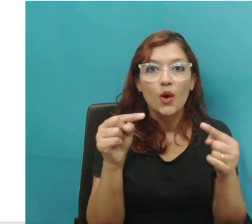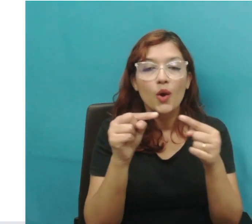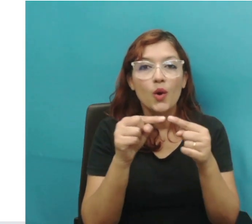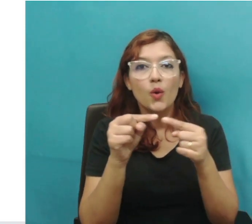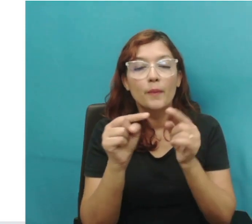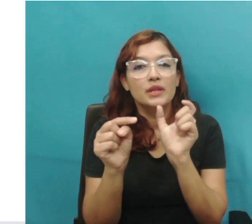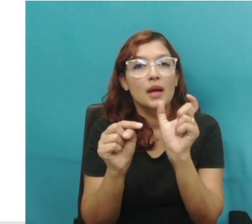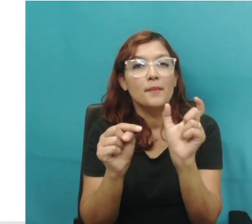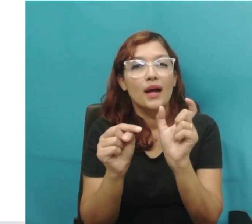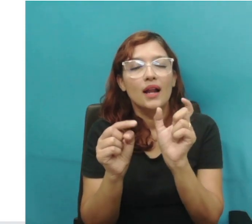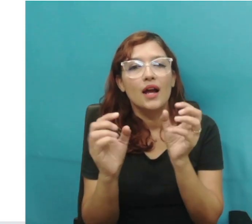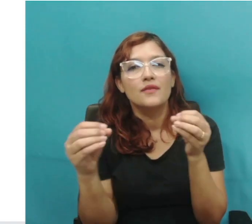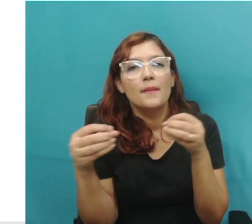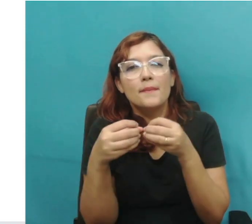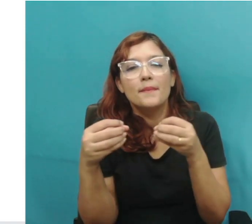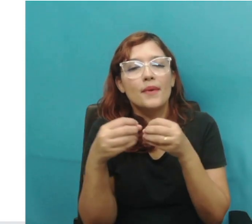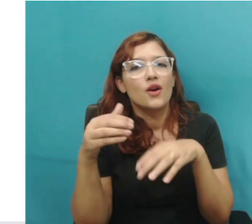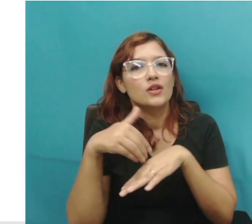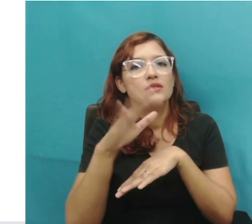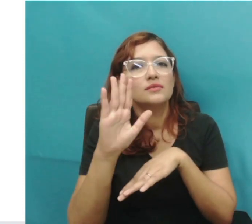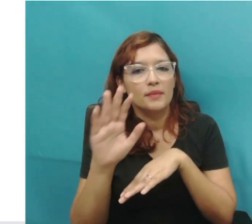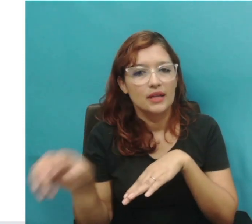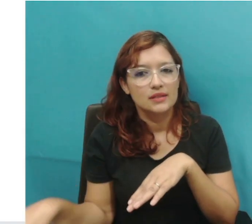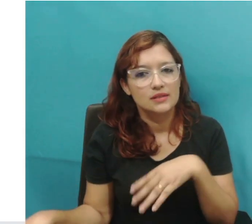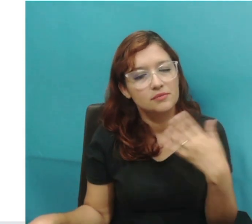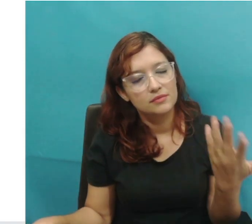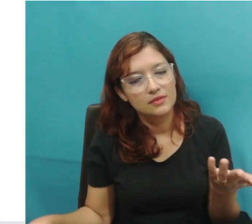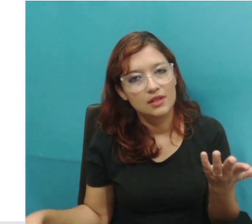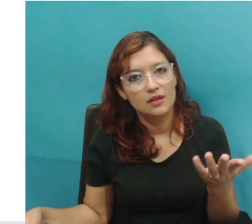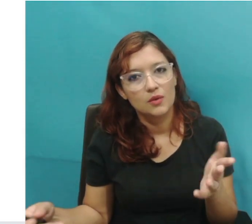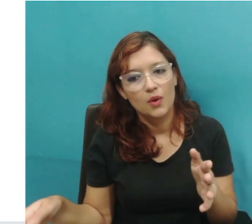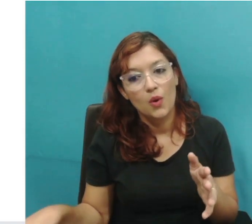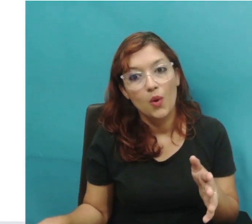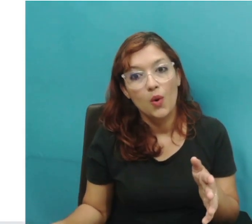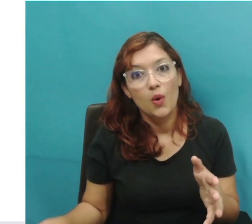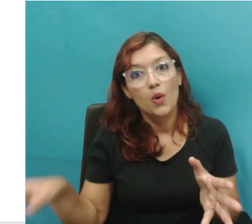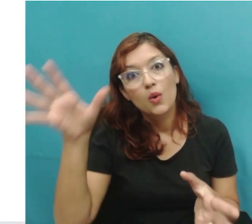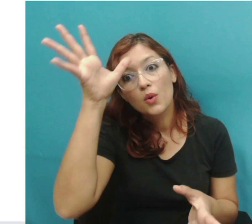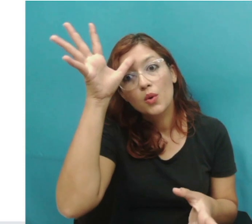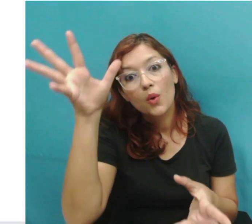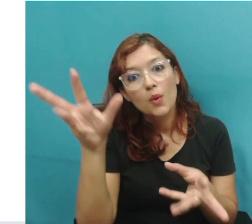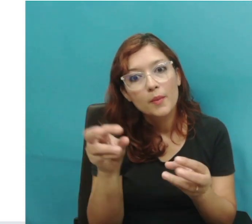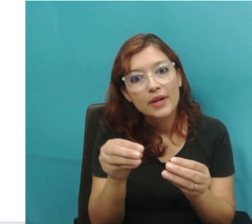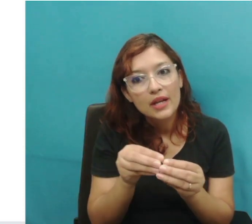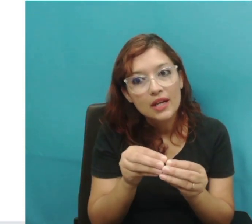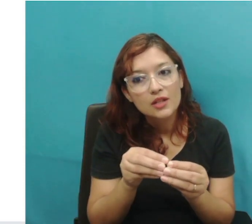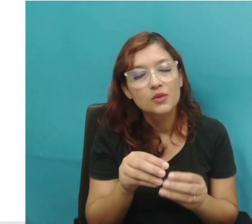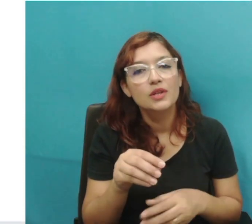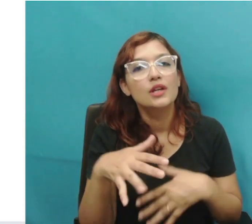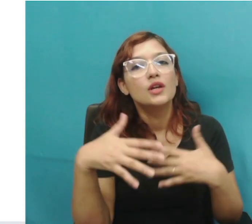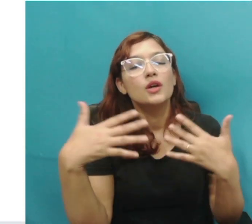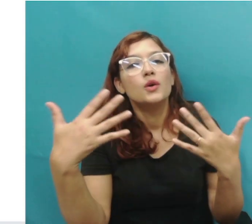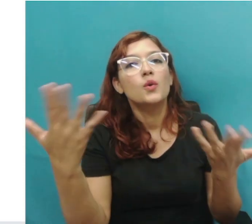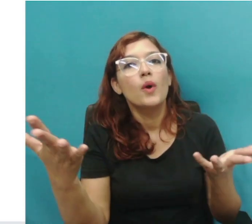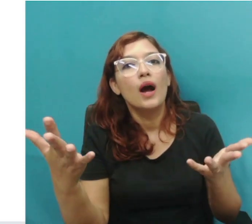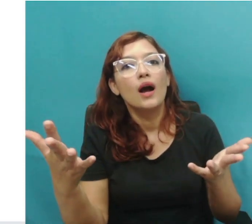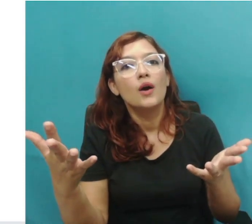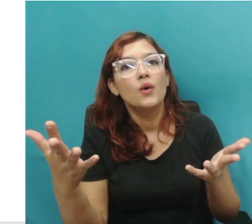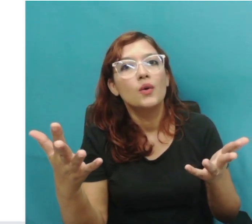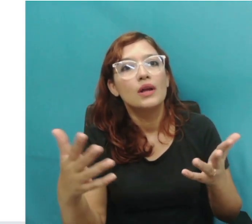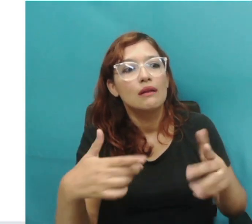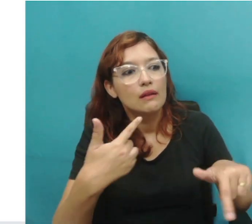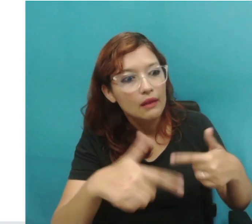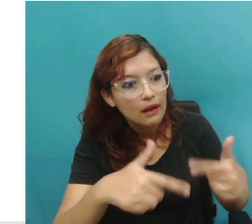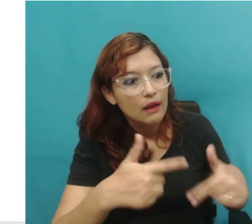eu usar a palavra estes, vai dizer que eu estou me referindo ao que eu